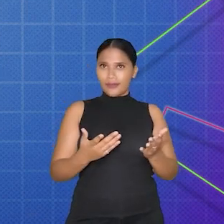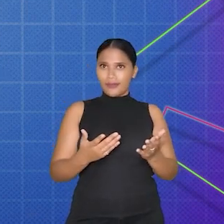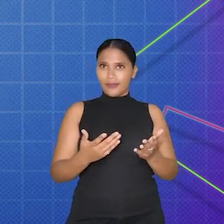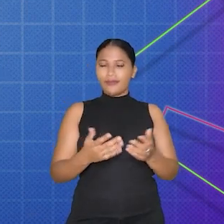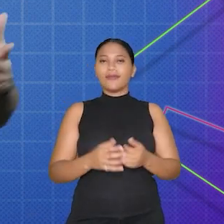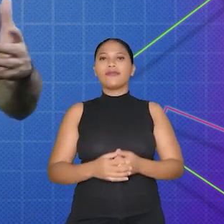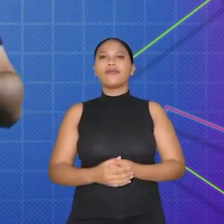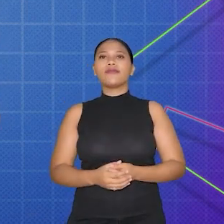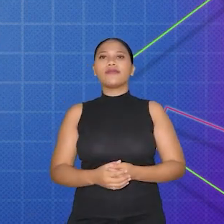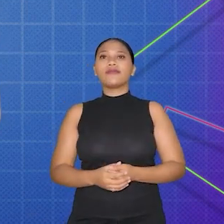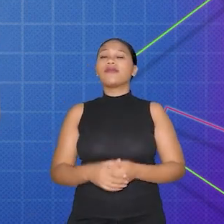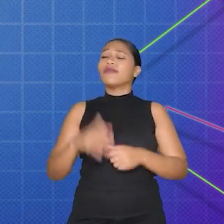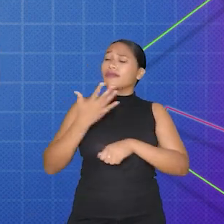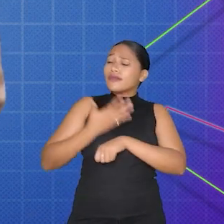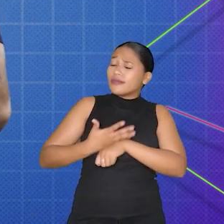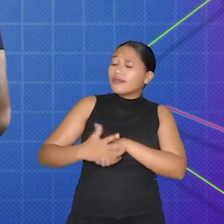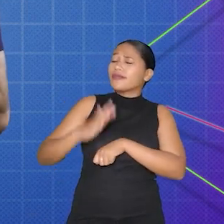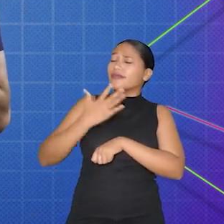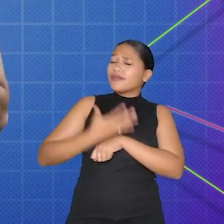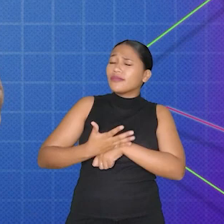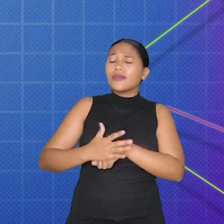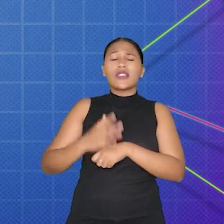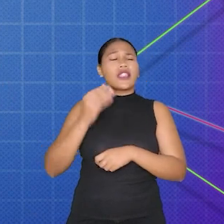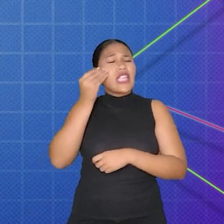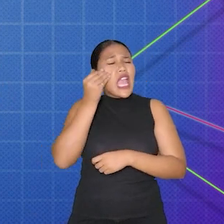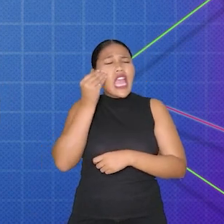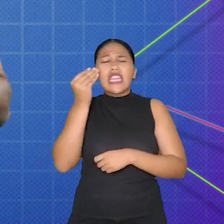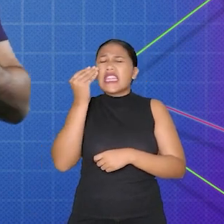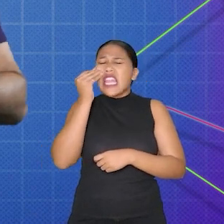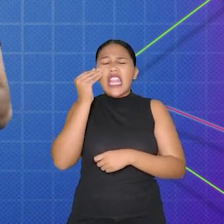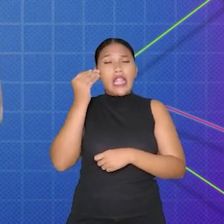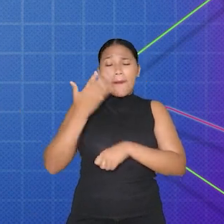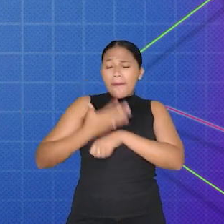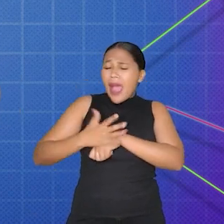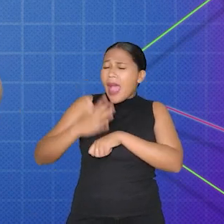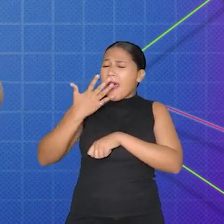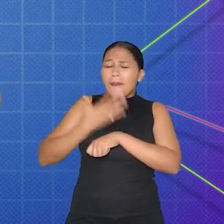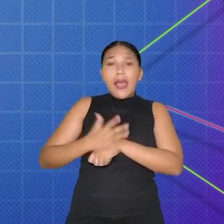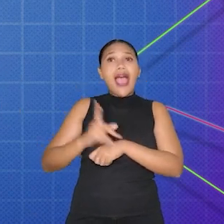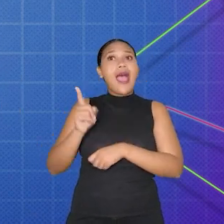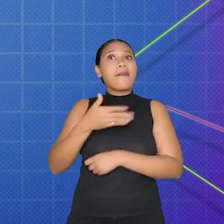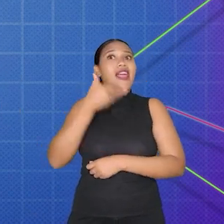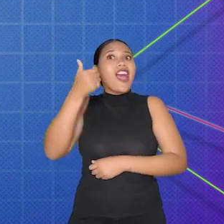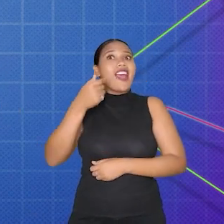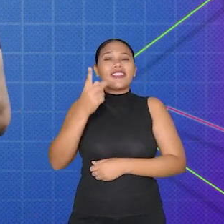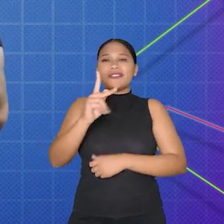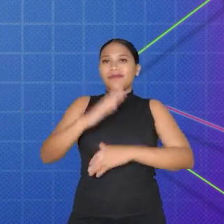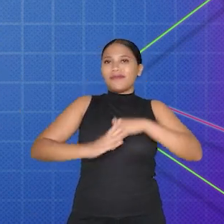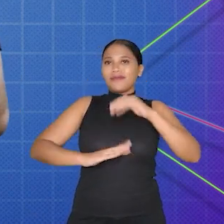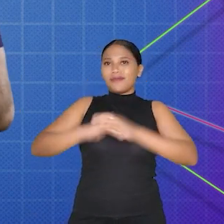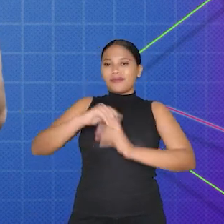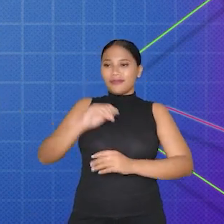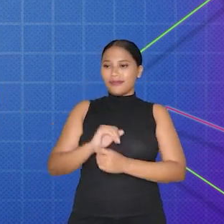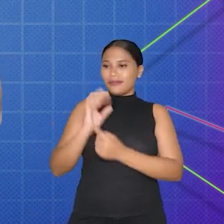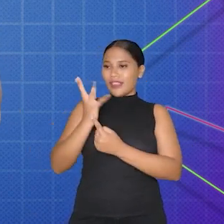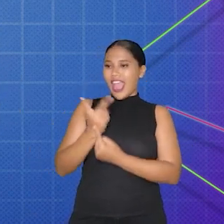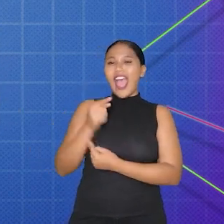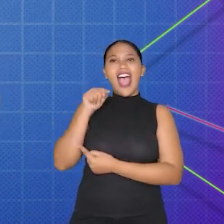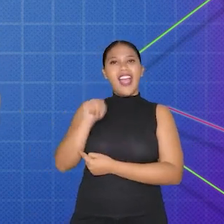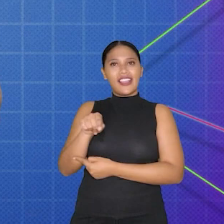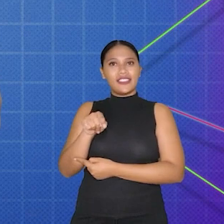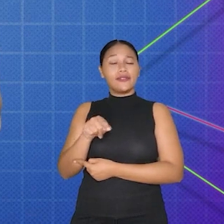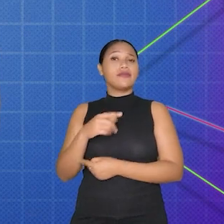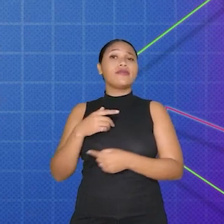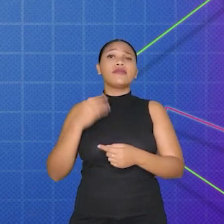como PNG ou GIF. Pratique e experimente. A prática é essencial para melhorar suas habilidades em pixel